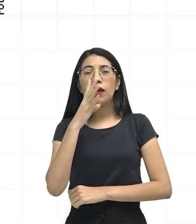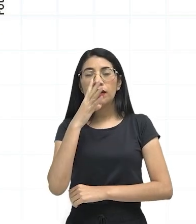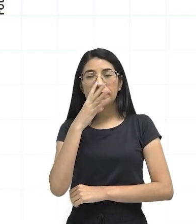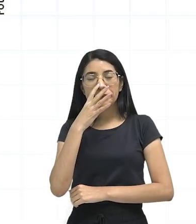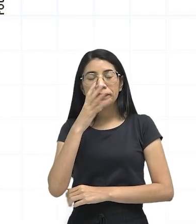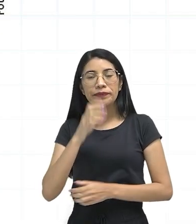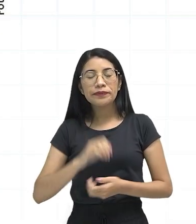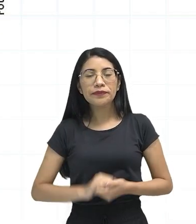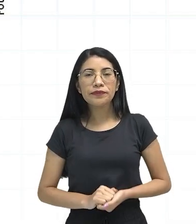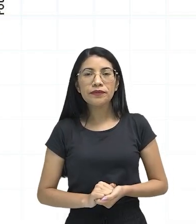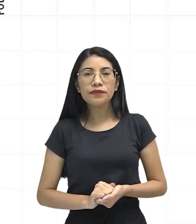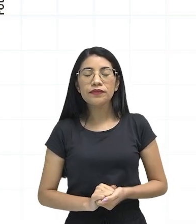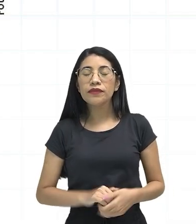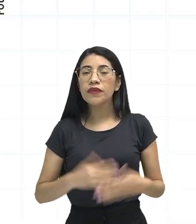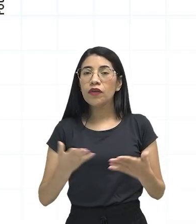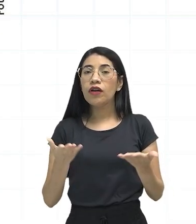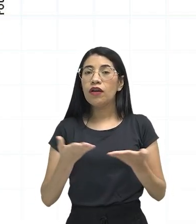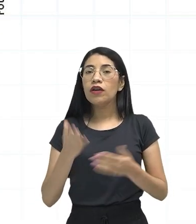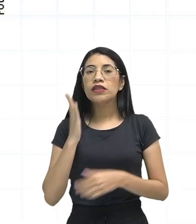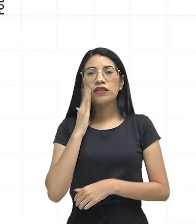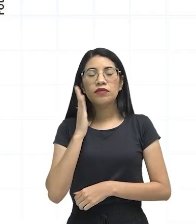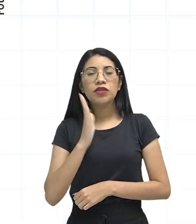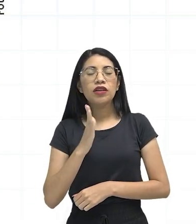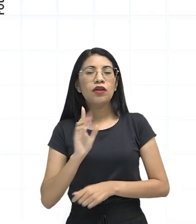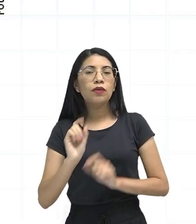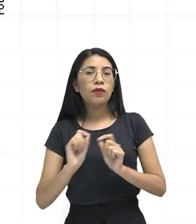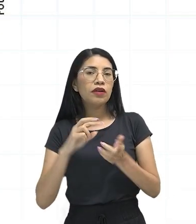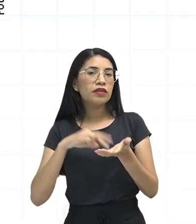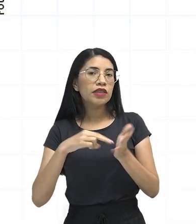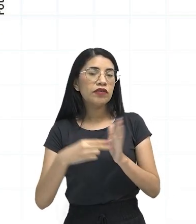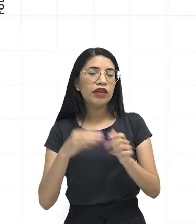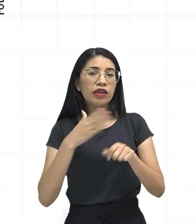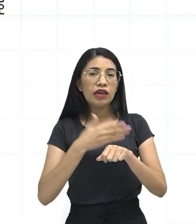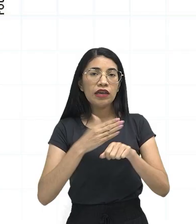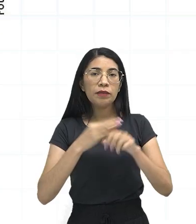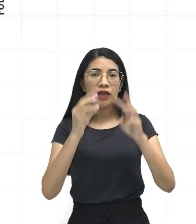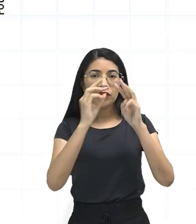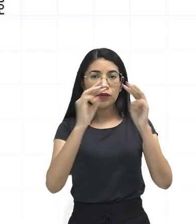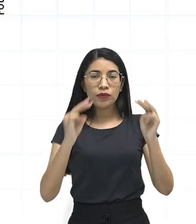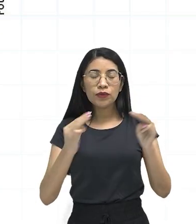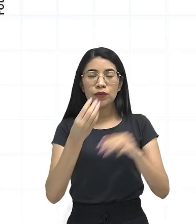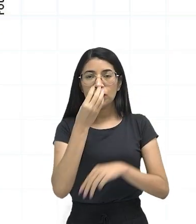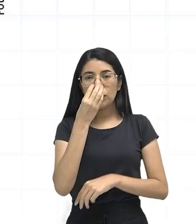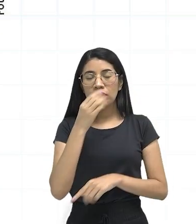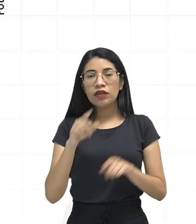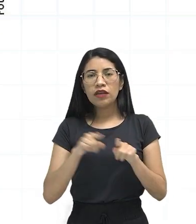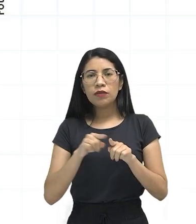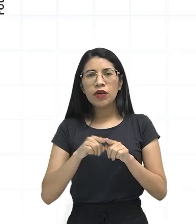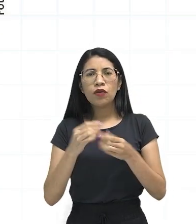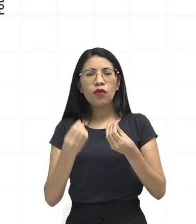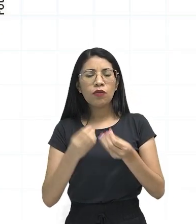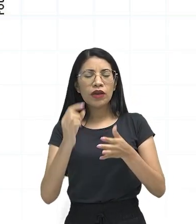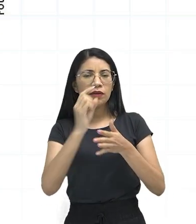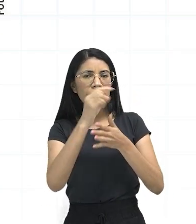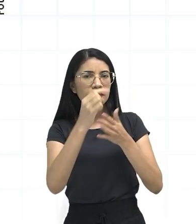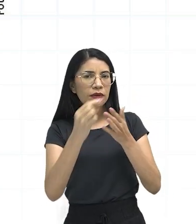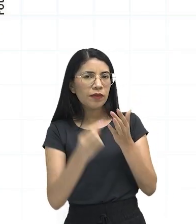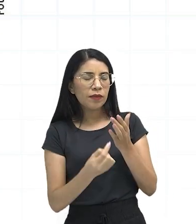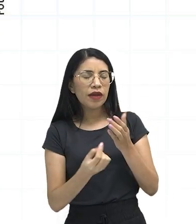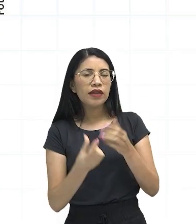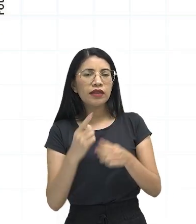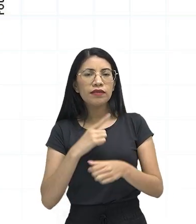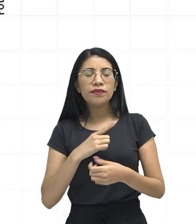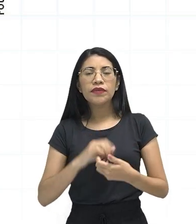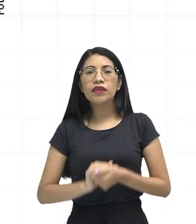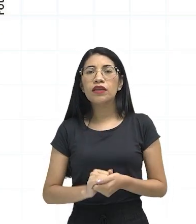assistir. Bom, agora que a gente já sabe o que é essa ginástica circense, né, como ela se compõe, nós vamos